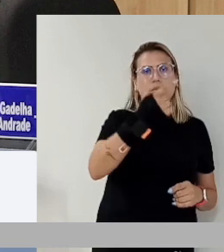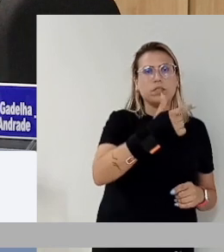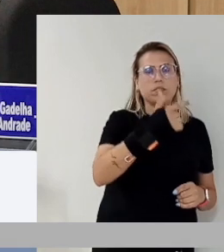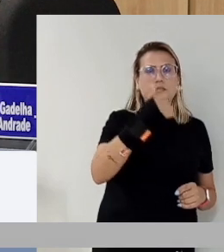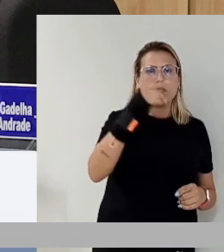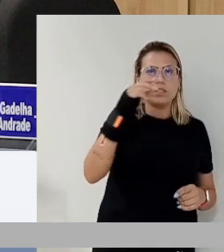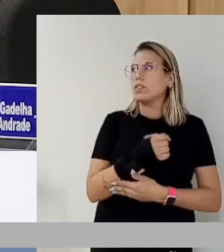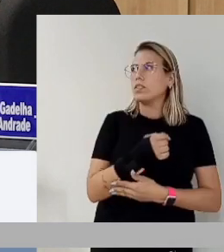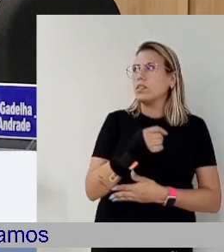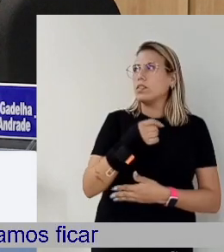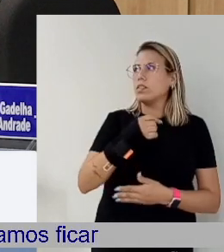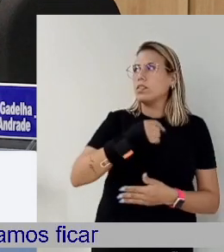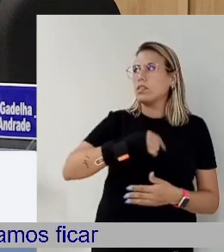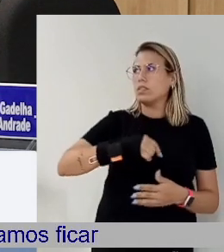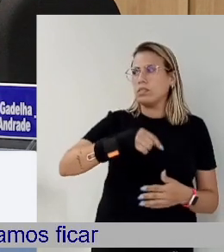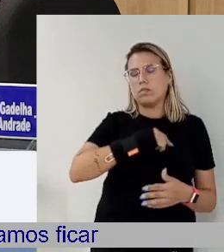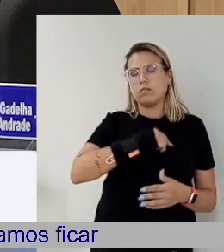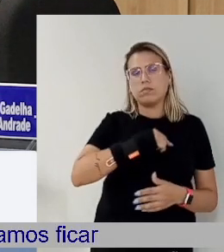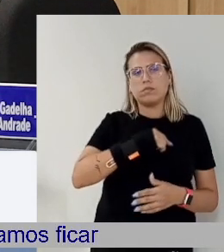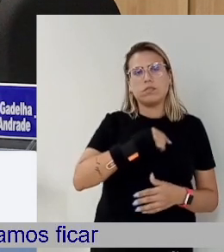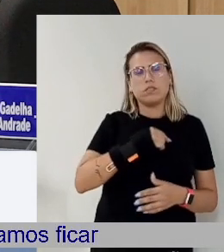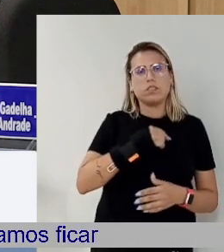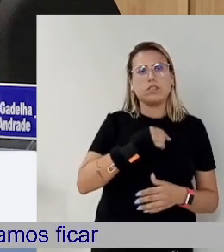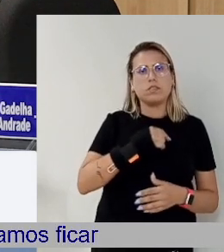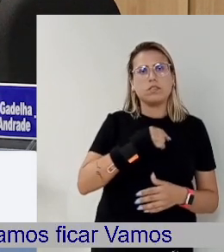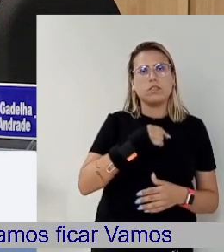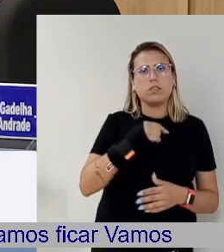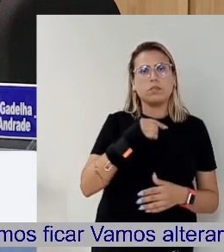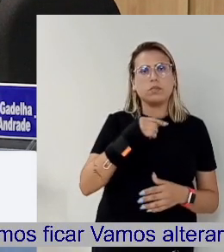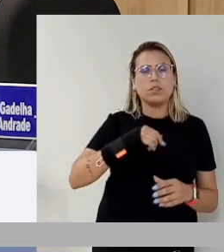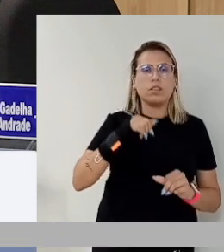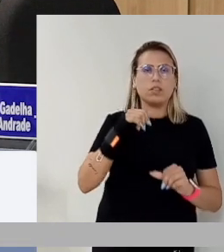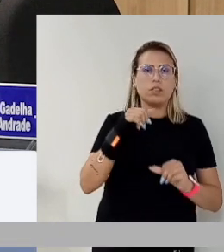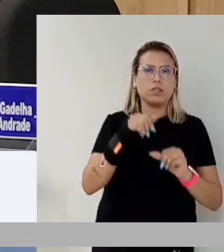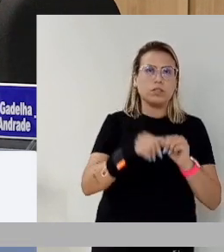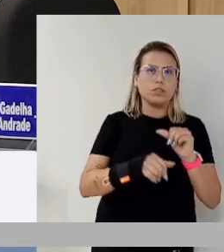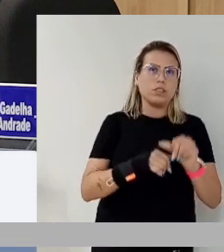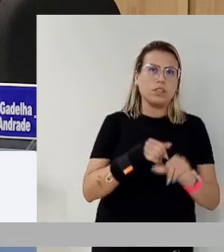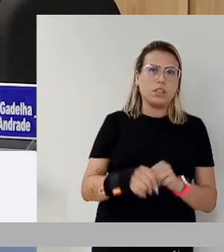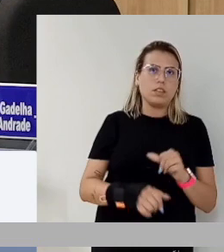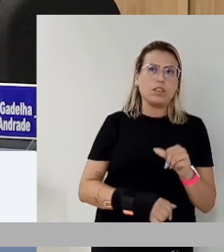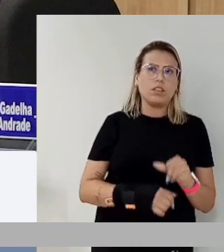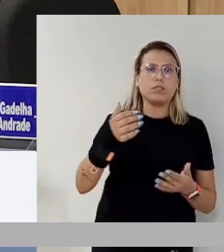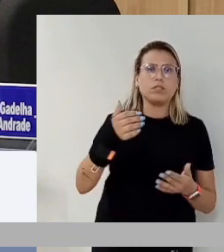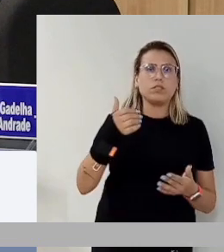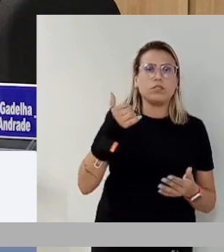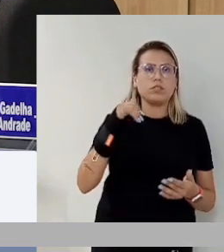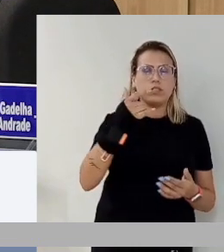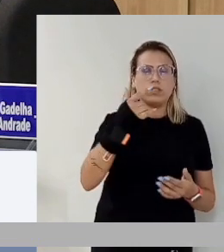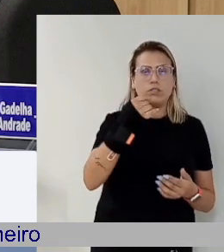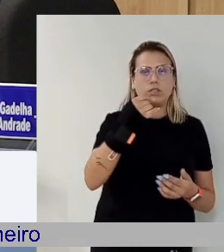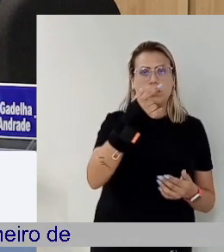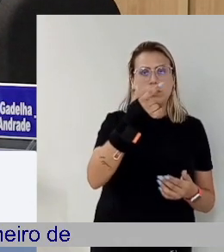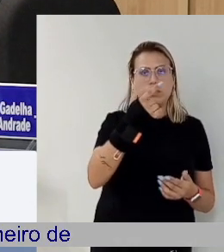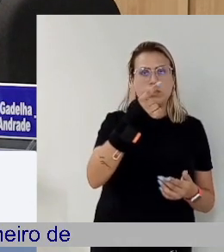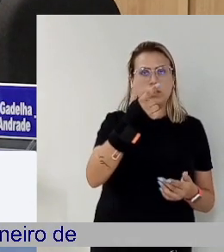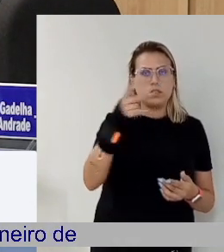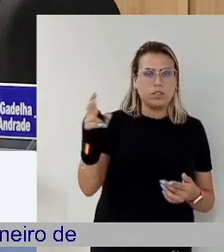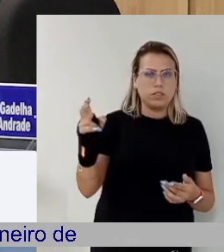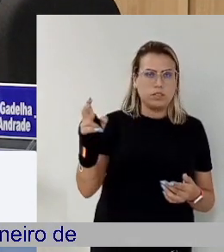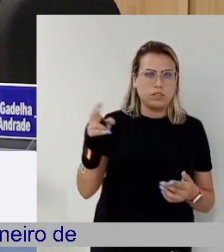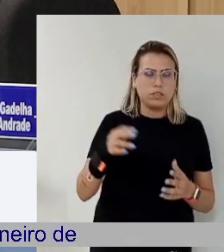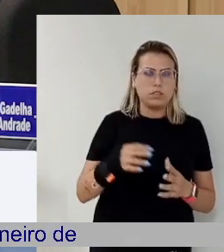nós vamos ficar eh Vamos alterar mas com validade só a partir de Janeiro de